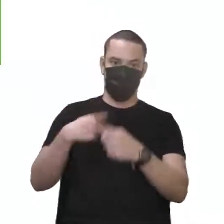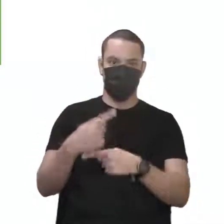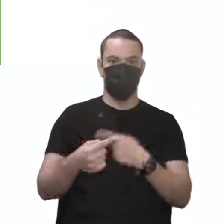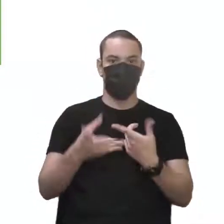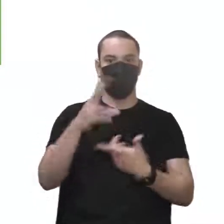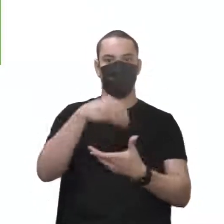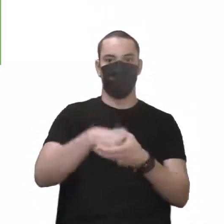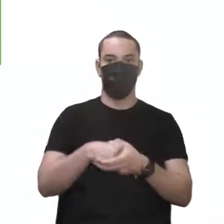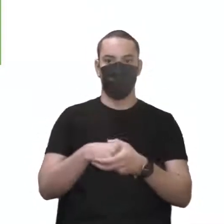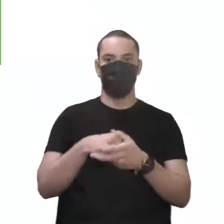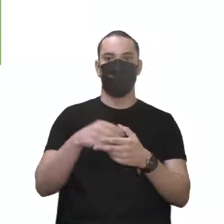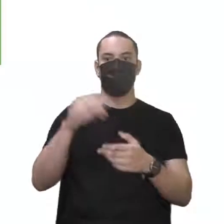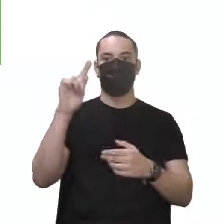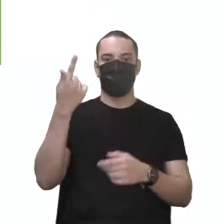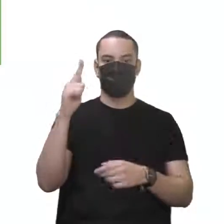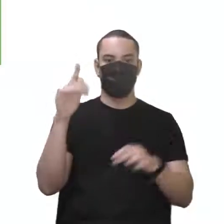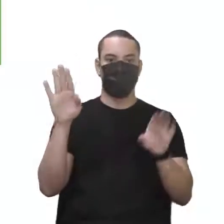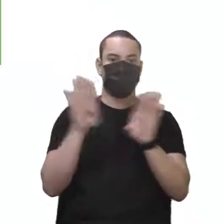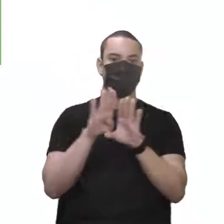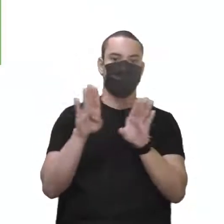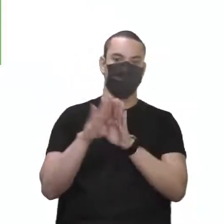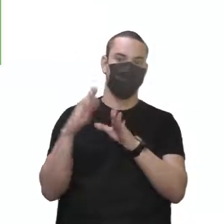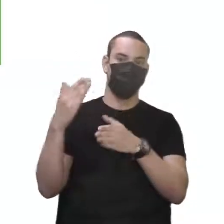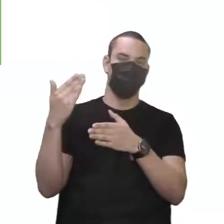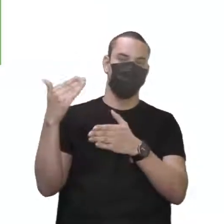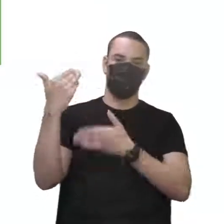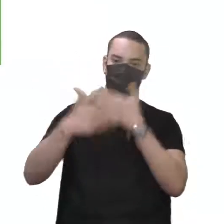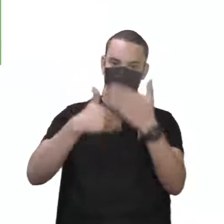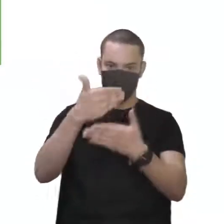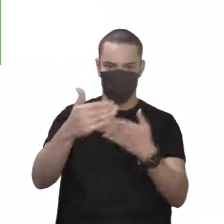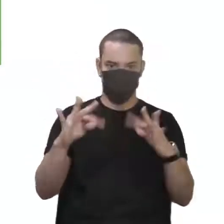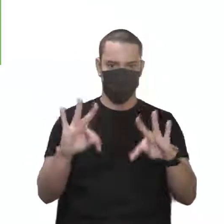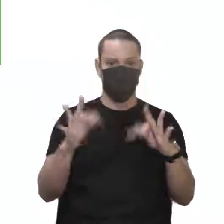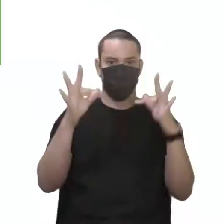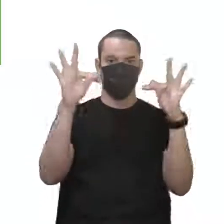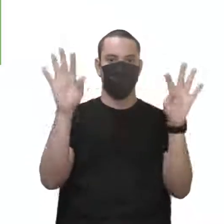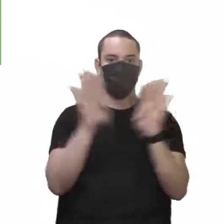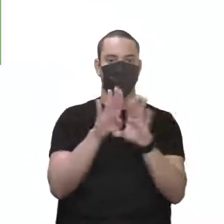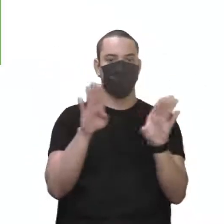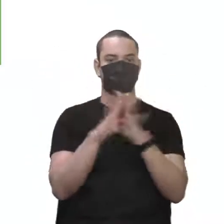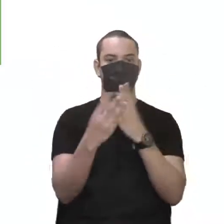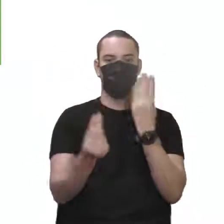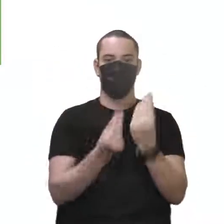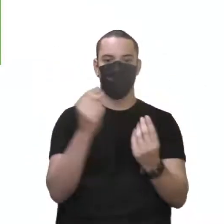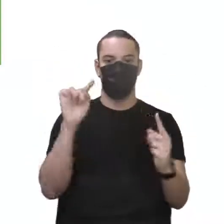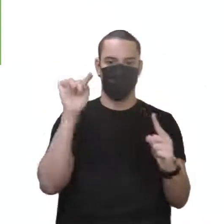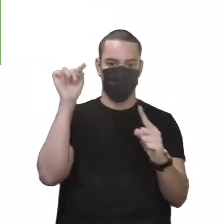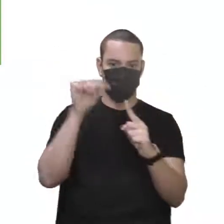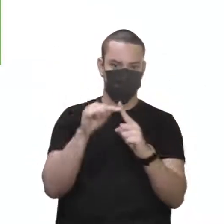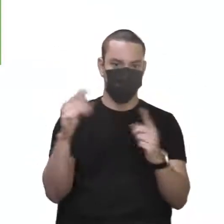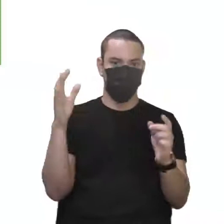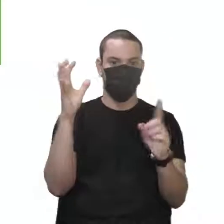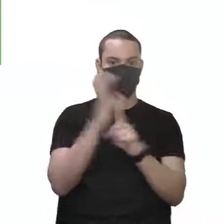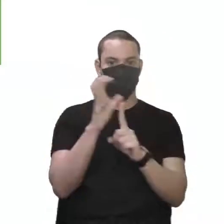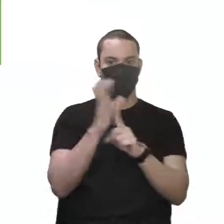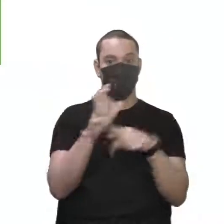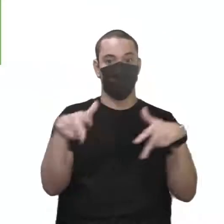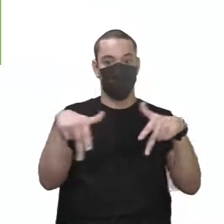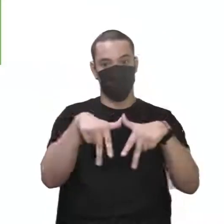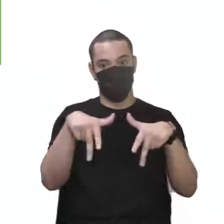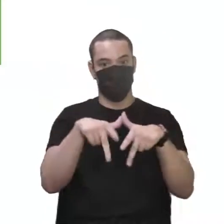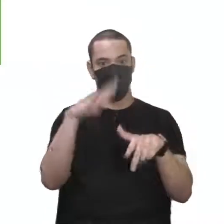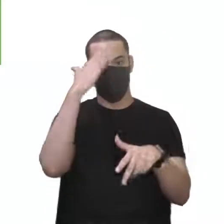aplicações na engenharia genética e as questões éticas envolvidas, compreender a herança genética ligada, restrita e influenciada pelo sexo,